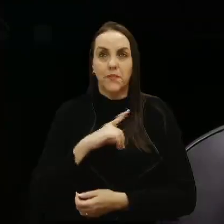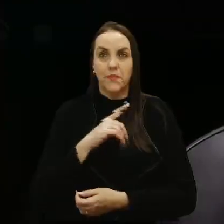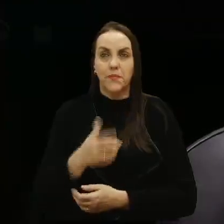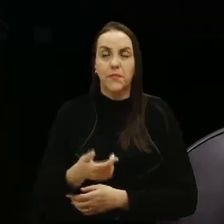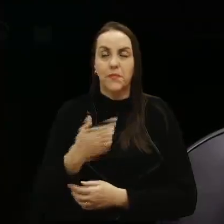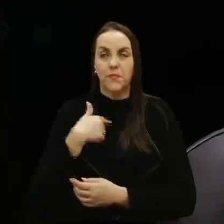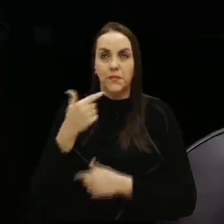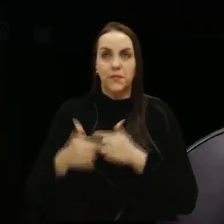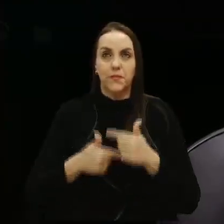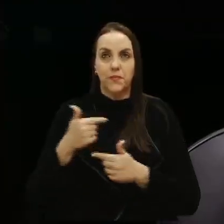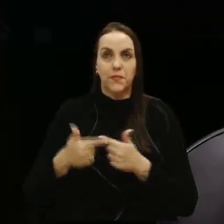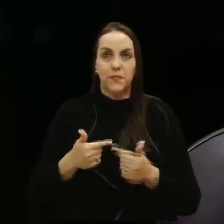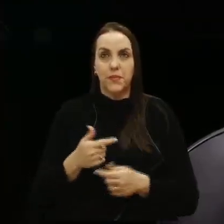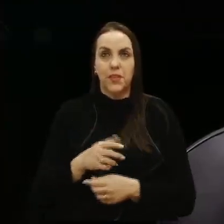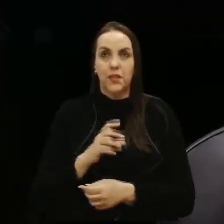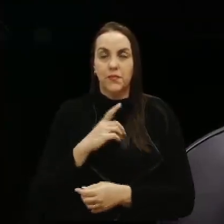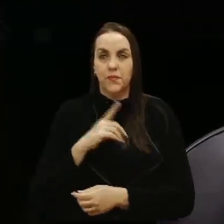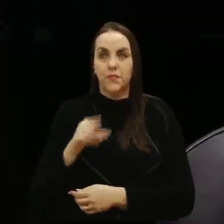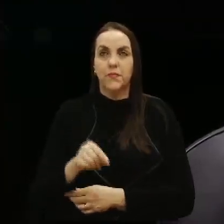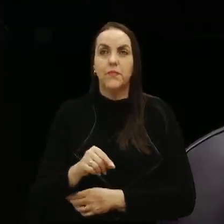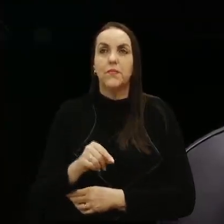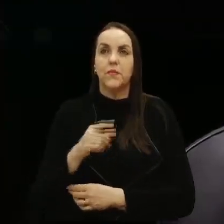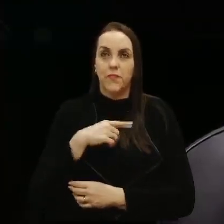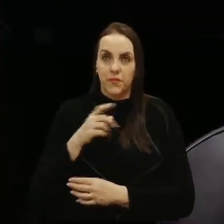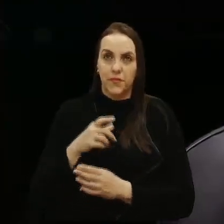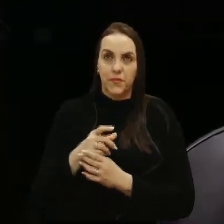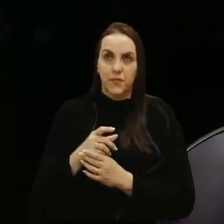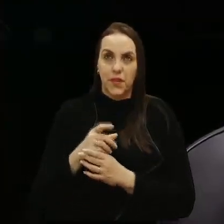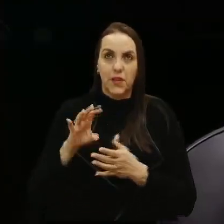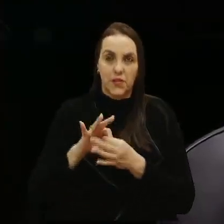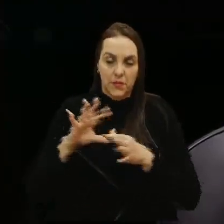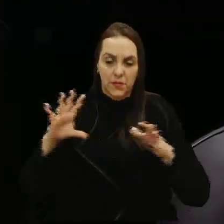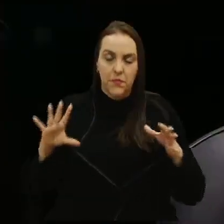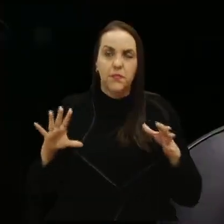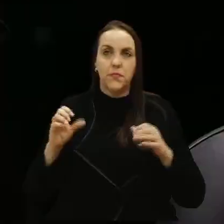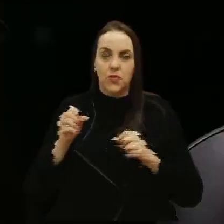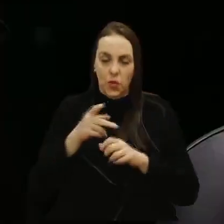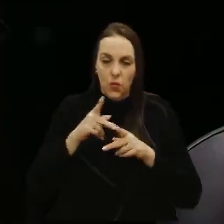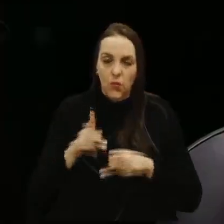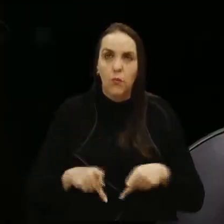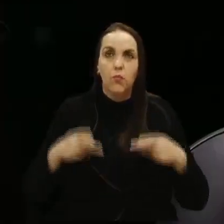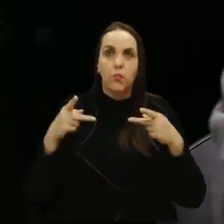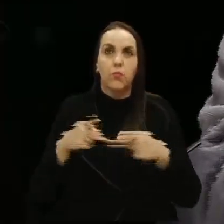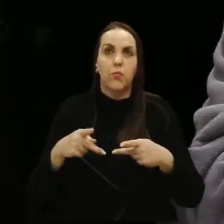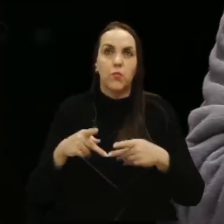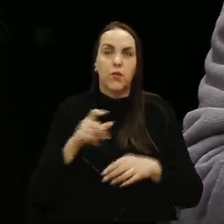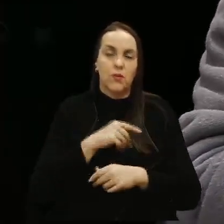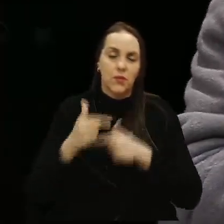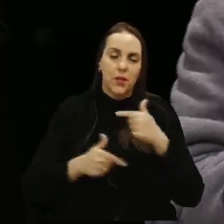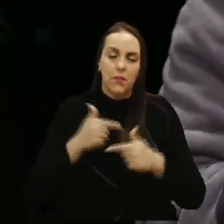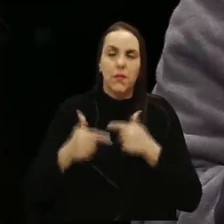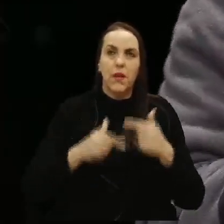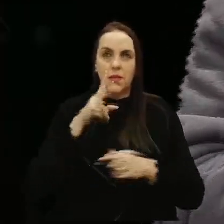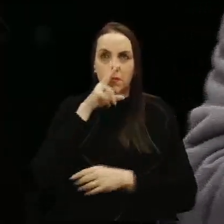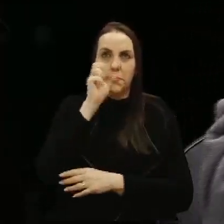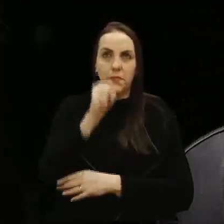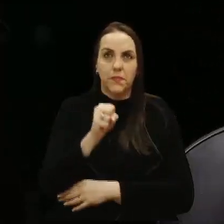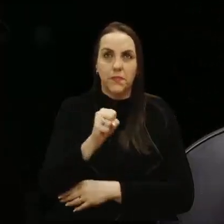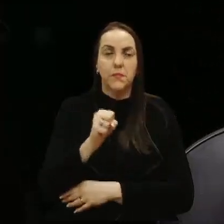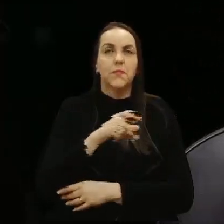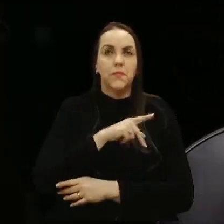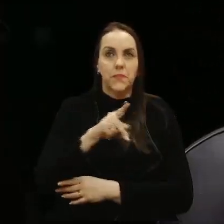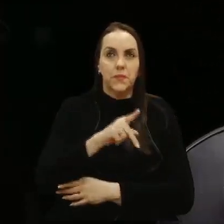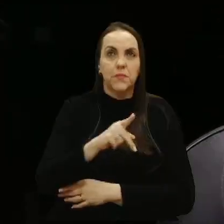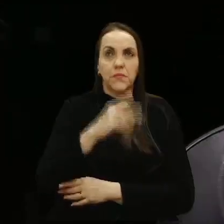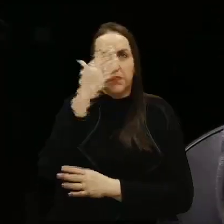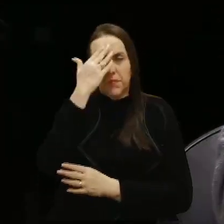soma a uma luta por justiça social, por emancipação do povo que trabalha e deixa essa nação cada vez mais forte. Mas, presidente, queria fazer um agradecimento